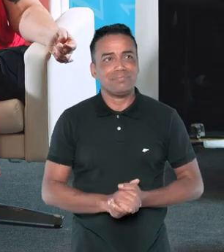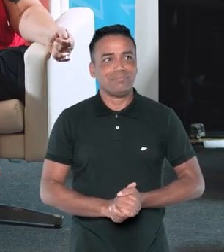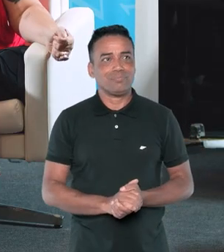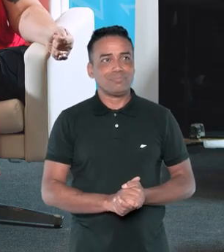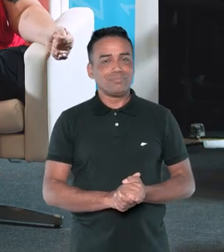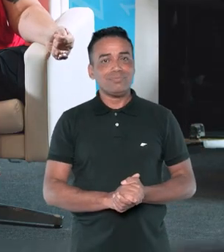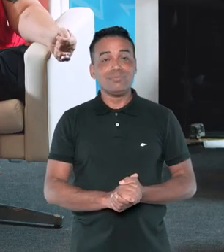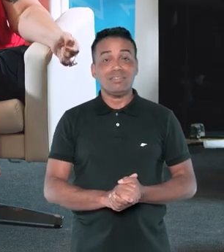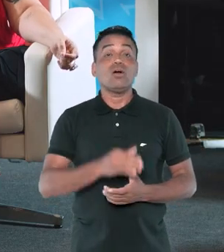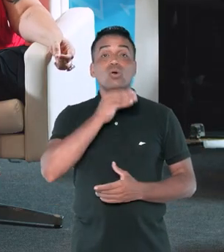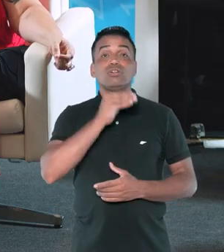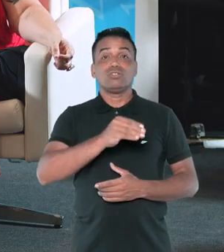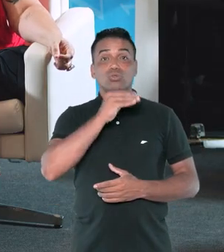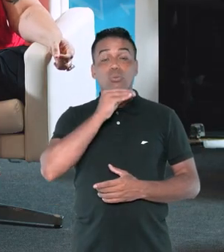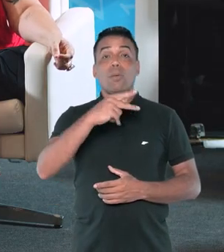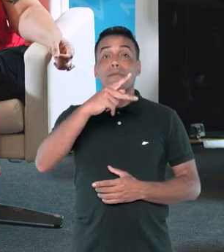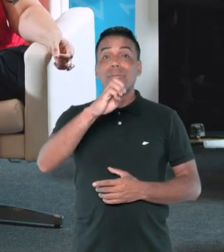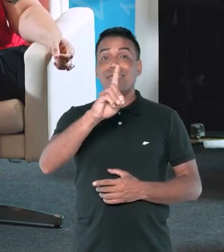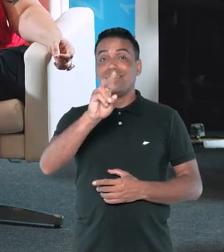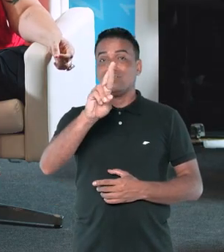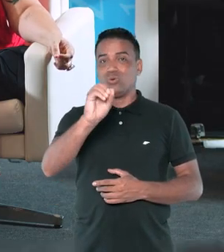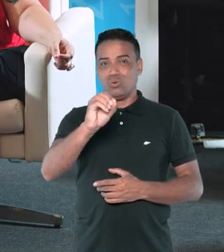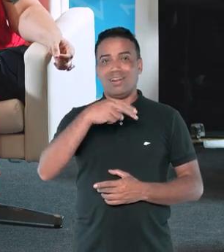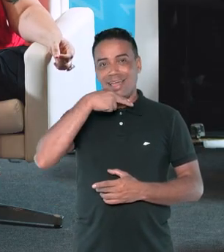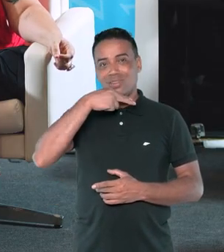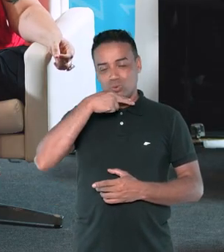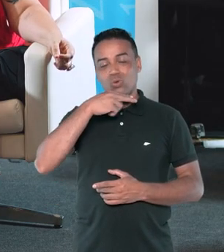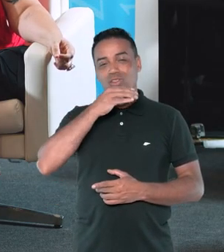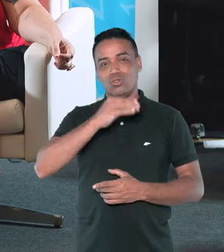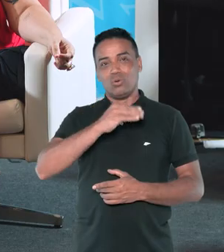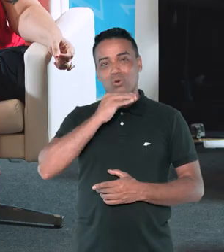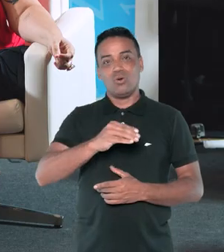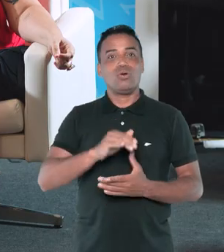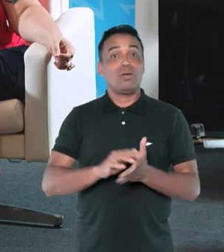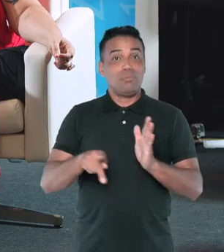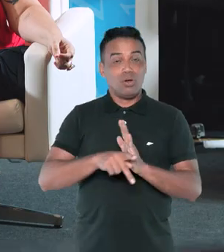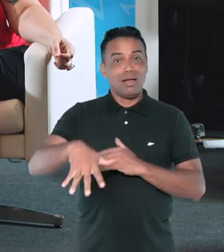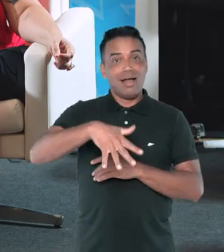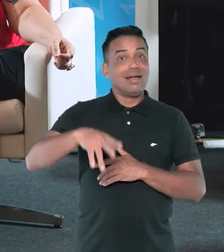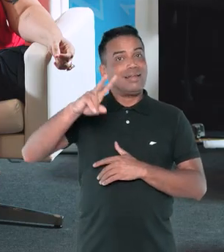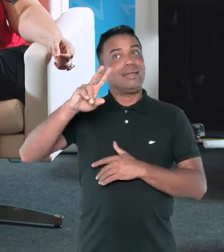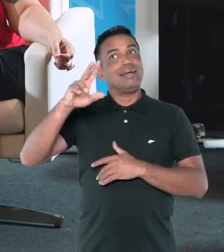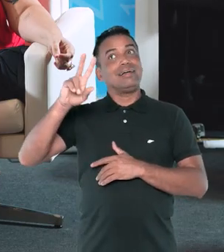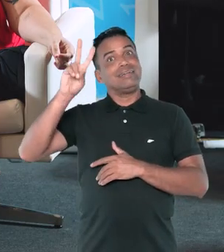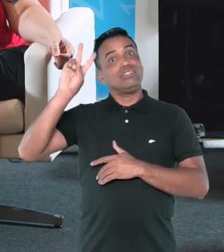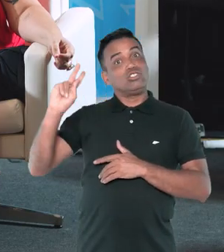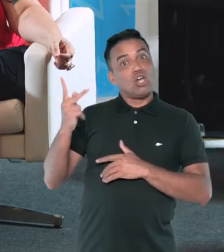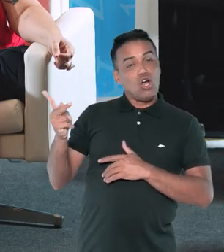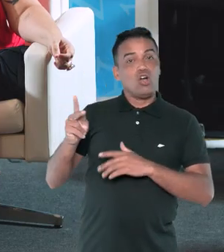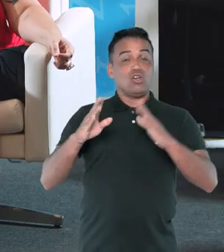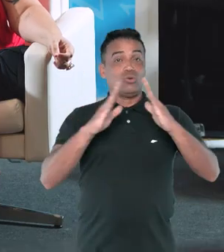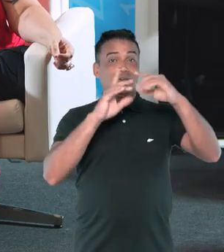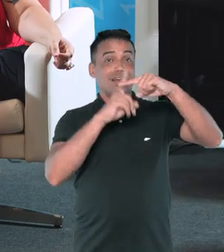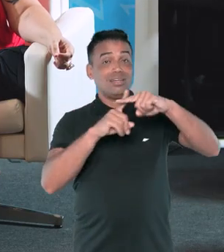Peguei o Pedro Drummond, que mandou de novo aqui, para mim agora enquanto a gente estava, aspectos históricos e estados da conservação da igreja de Almofala,